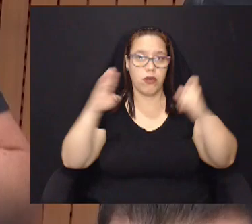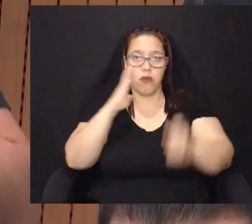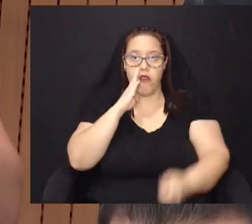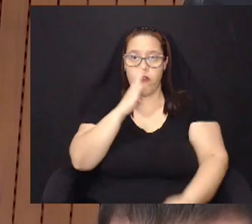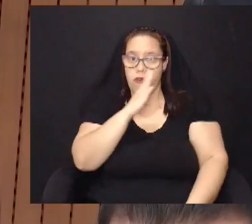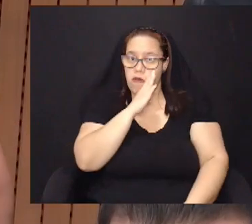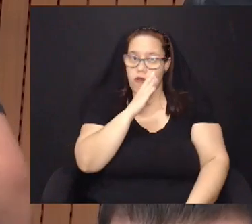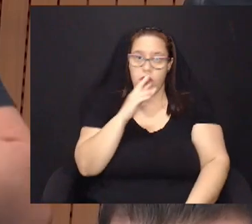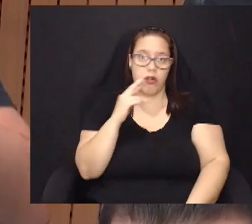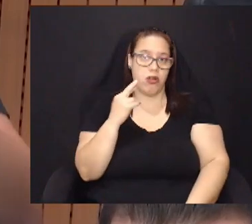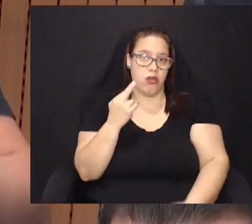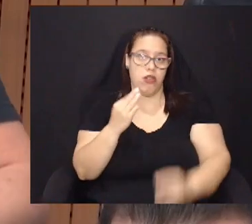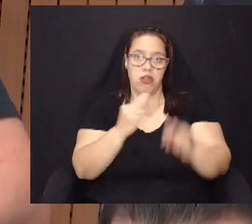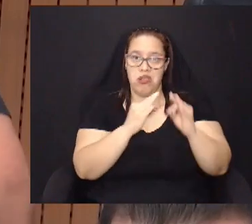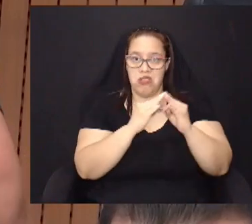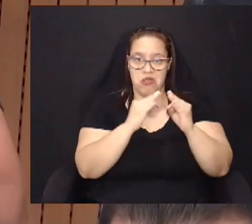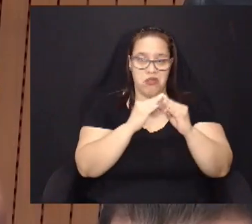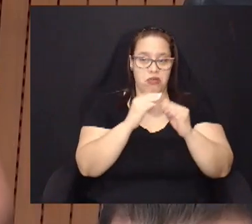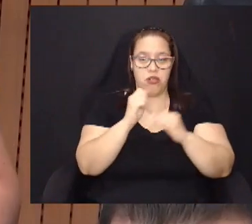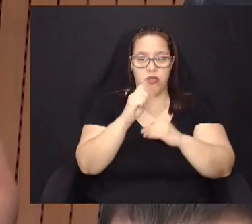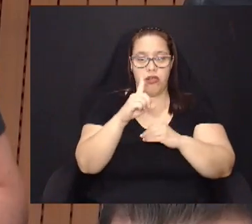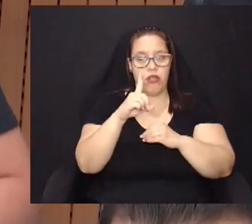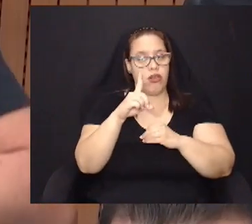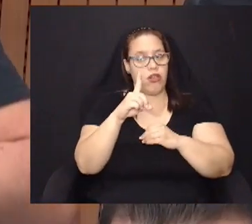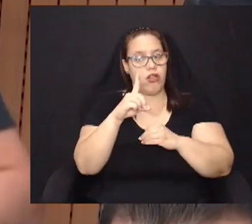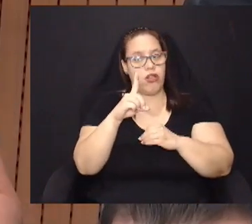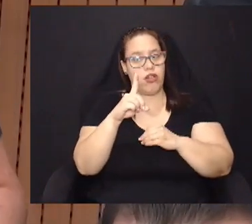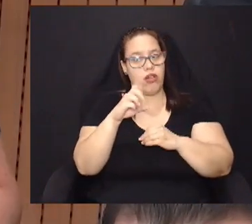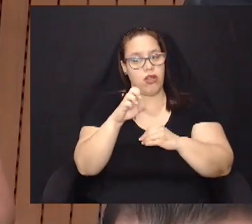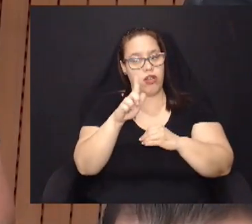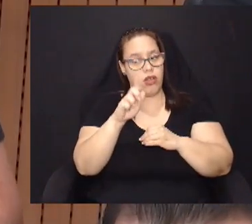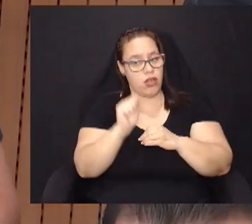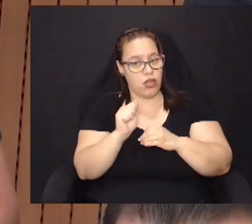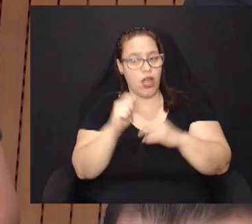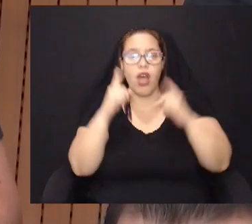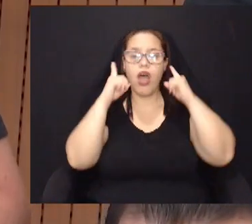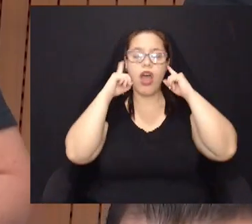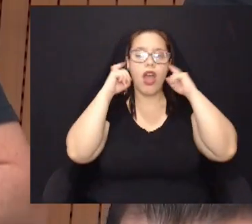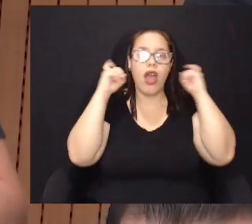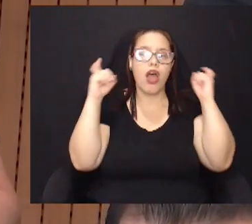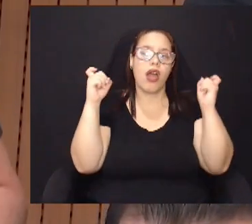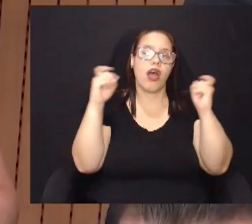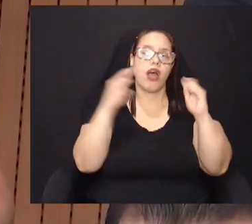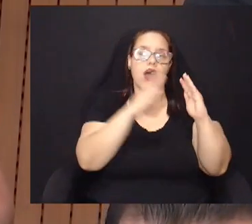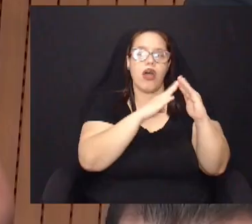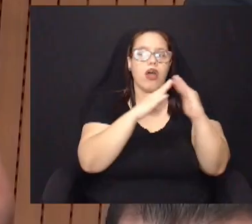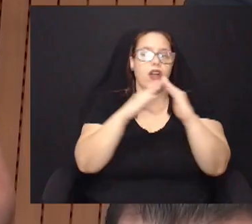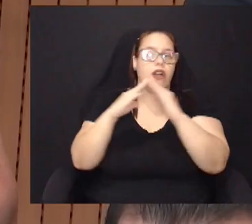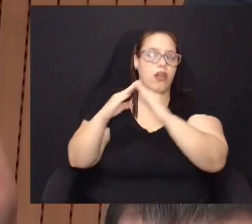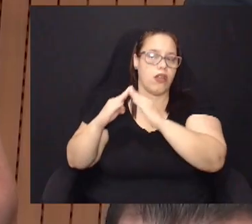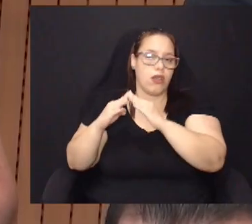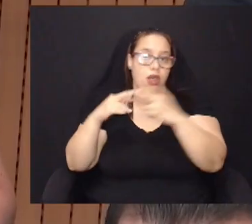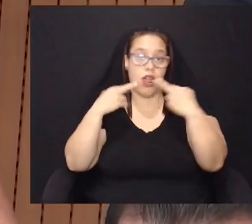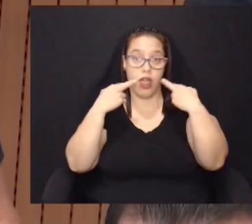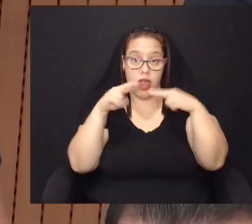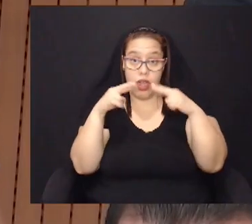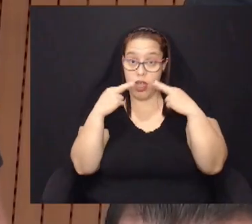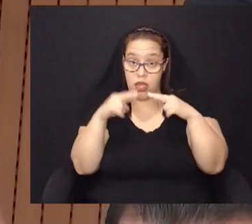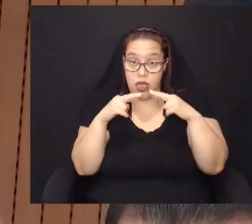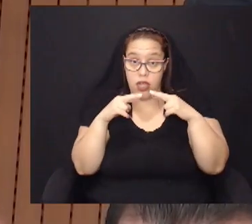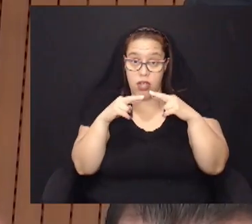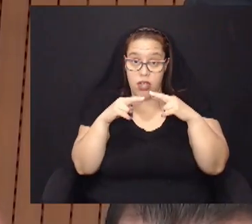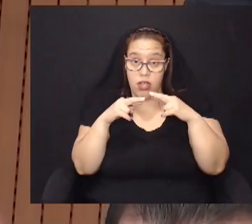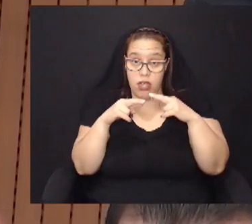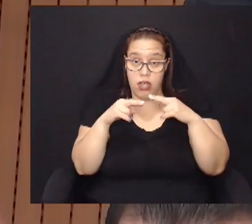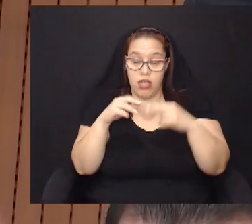restaurante, se é na adega, se é na igreja, é o barulho que está sendo impactado sobre as vizinhanças e reclamações. E se na Arautos da